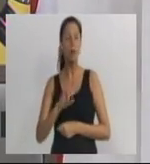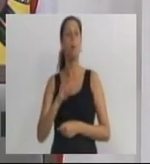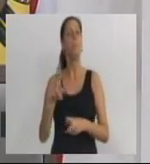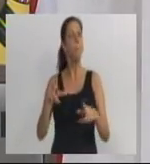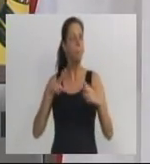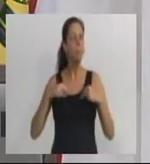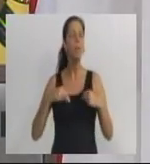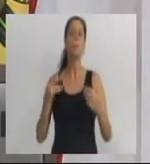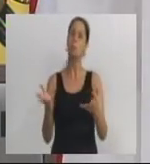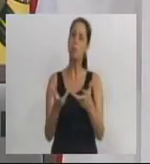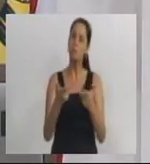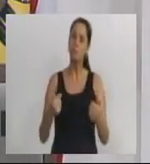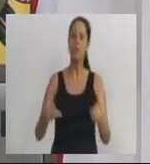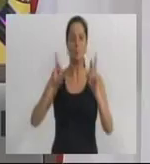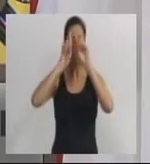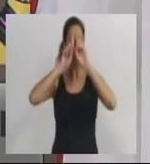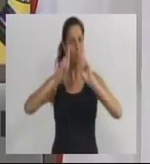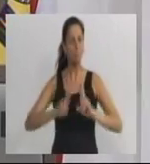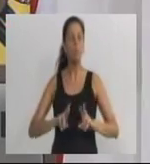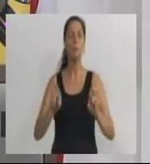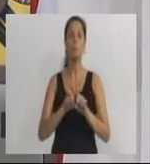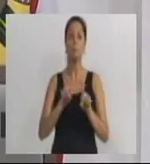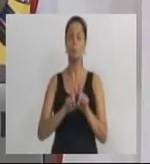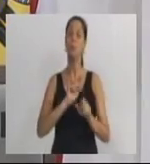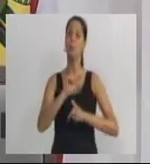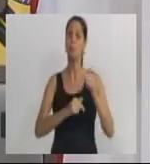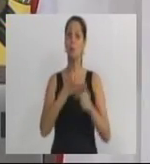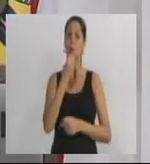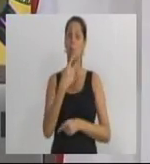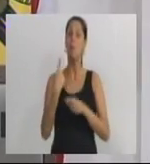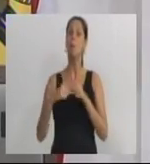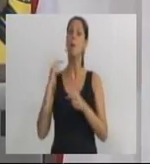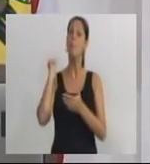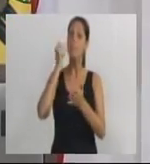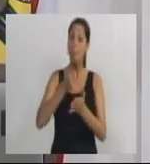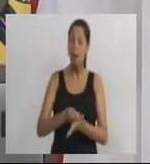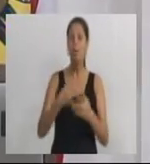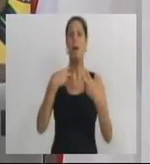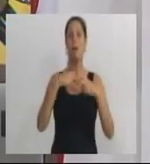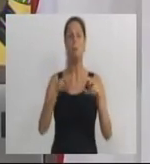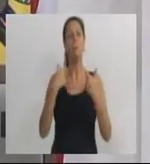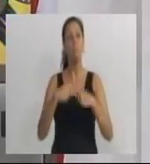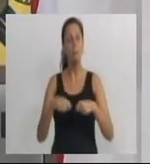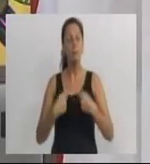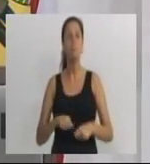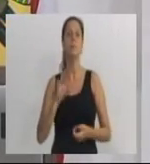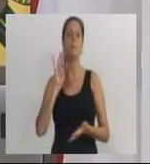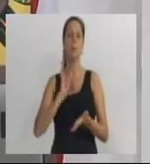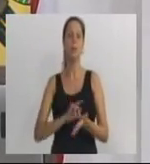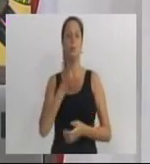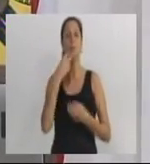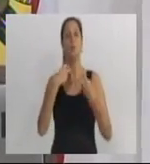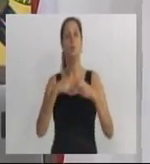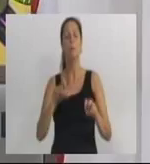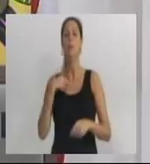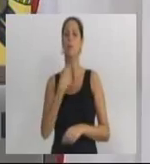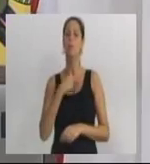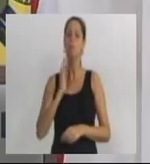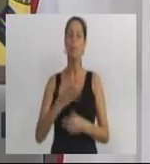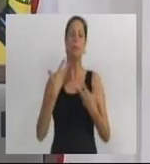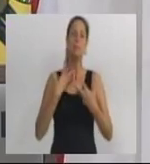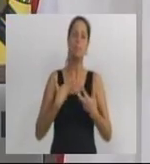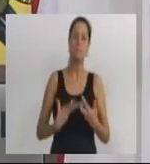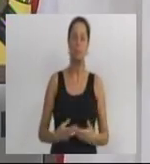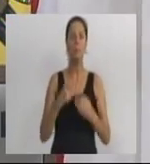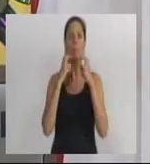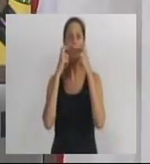qualidade, respeito, dignidade, bons serviços, paga por isso, e estamos cansados desse descaso, essa vergonha no transporte público com